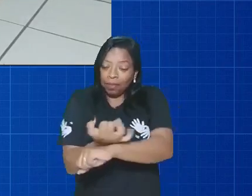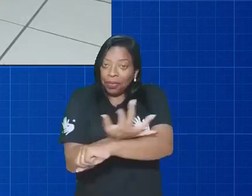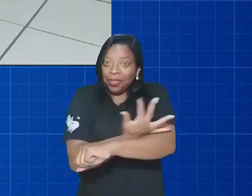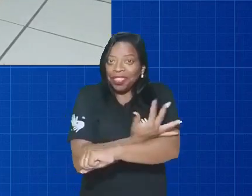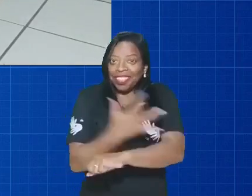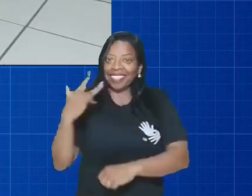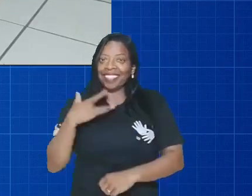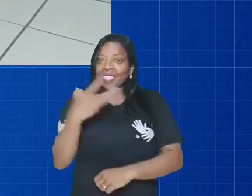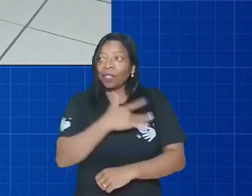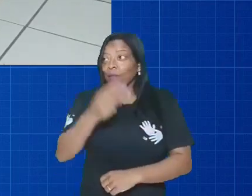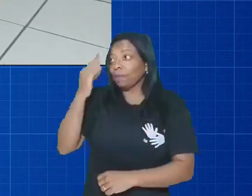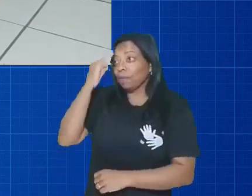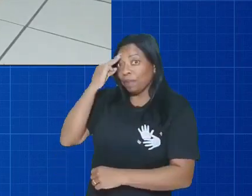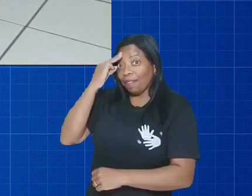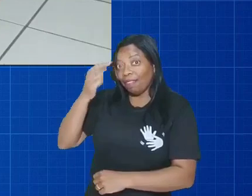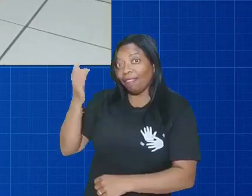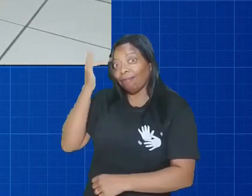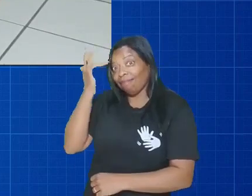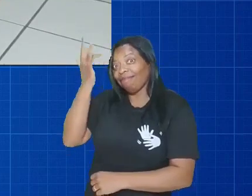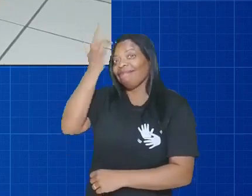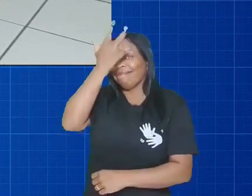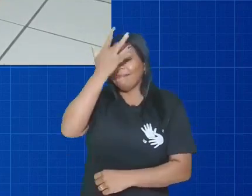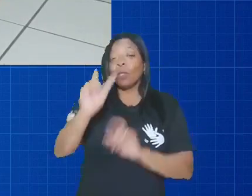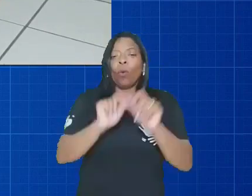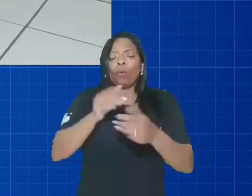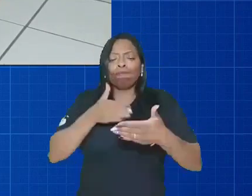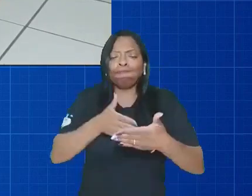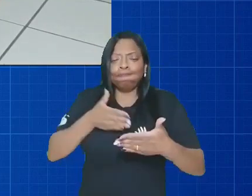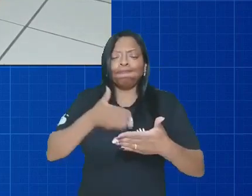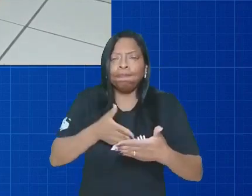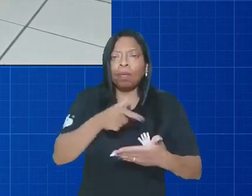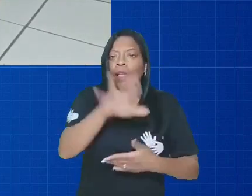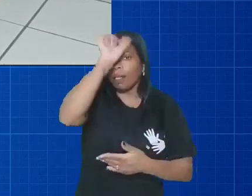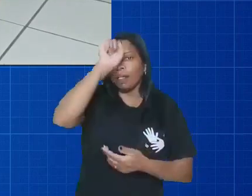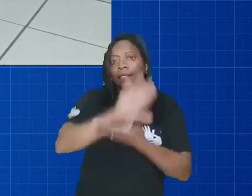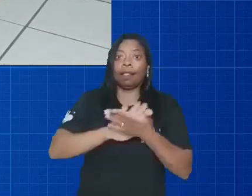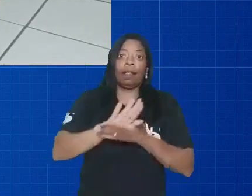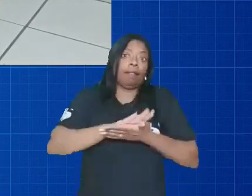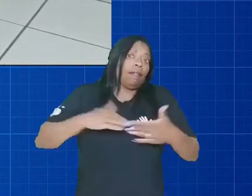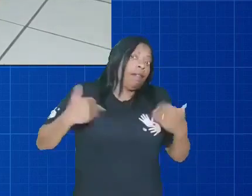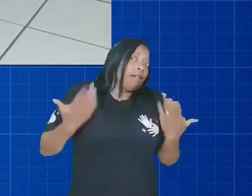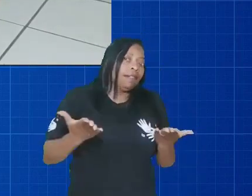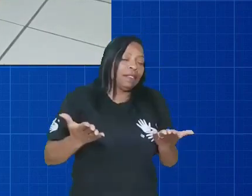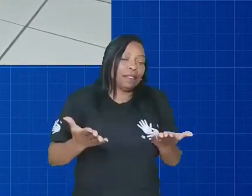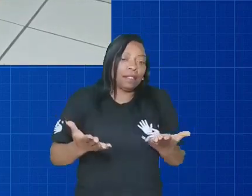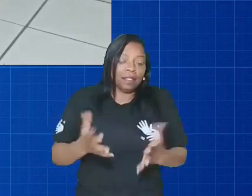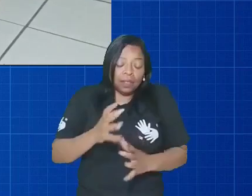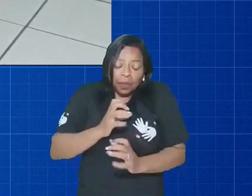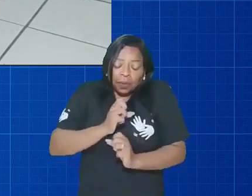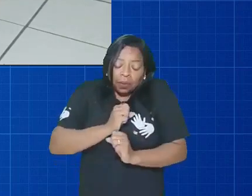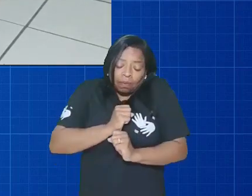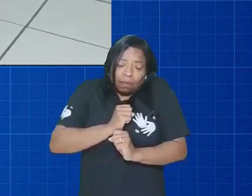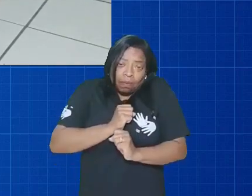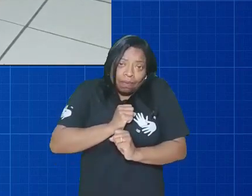está acontecendo? Então, o que pode estar ali bloqueando, pode estar impedindo esse aprendizado? Né? É uma